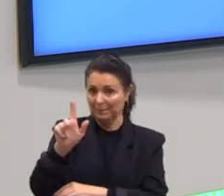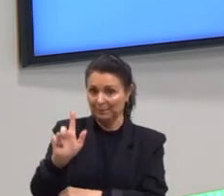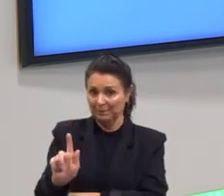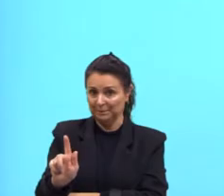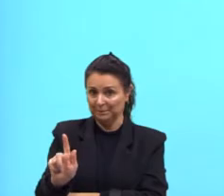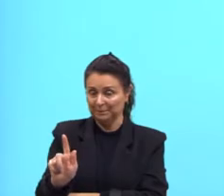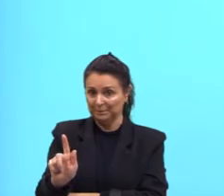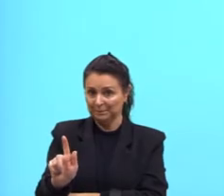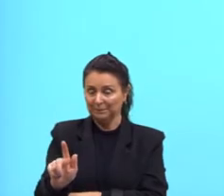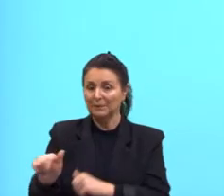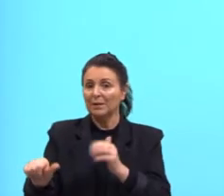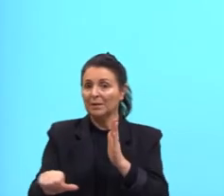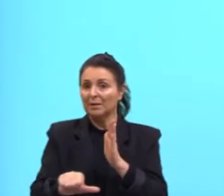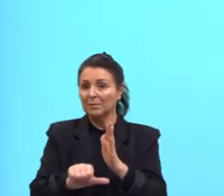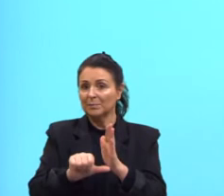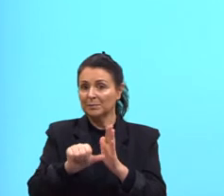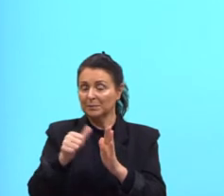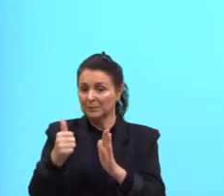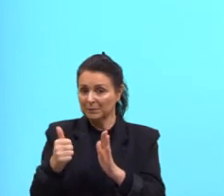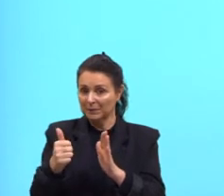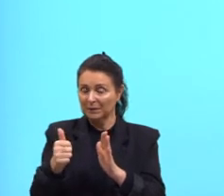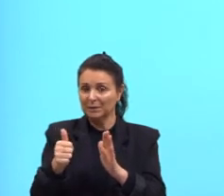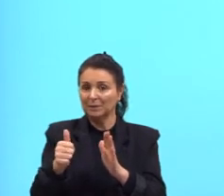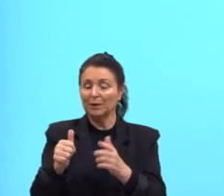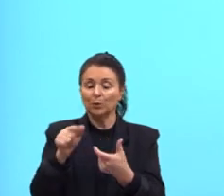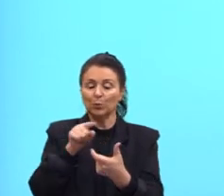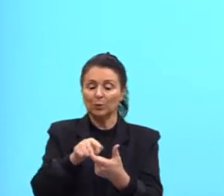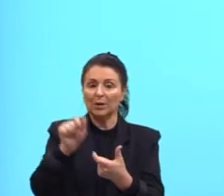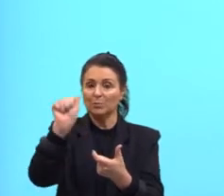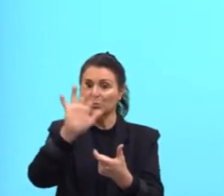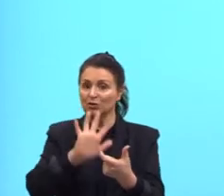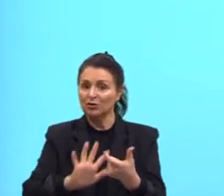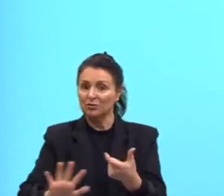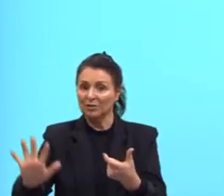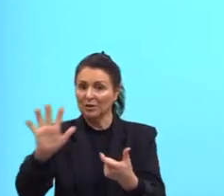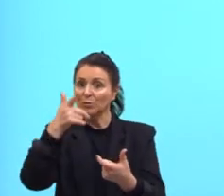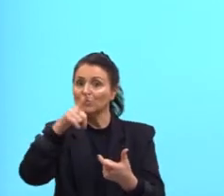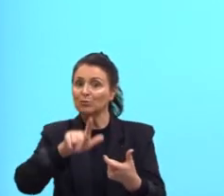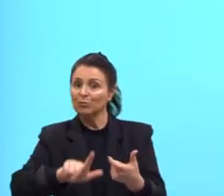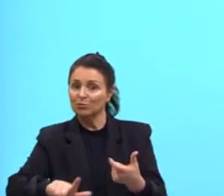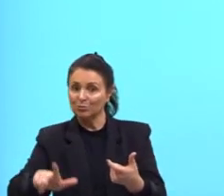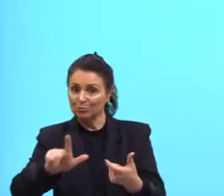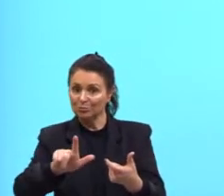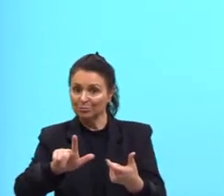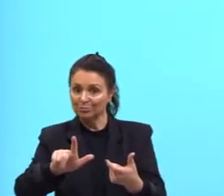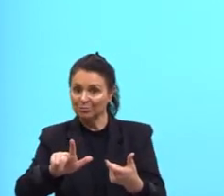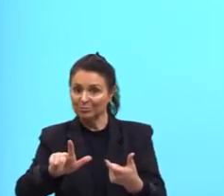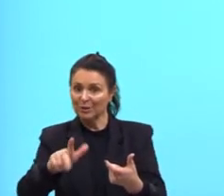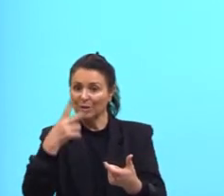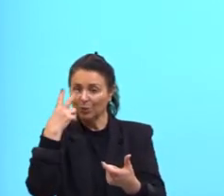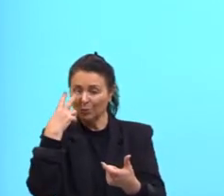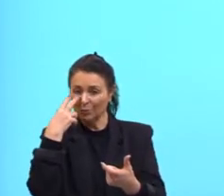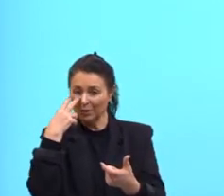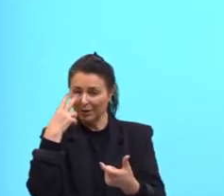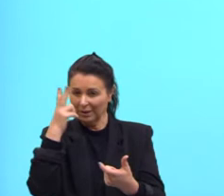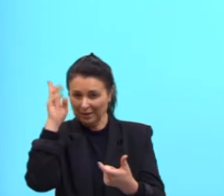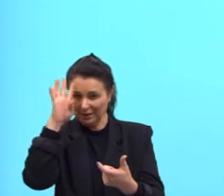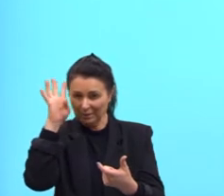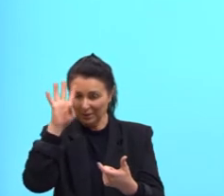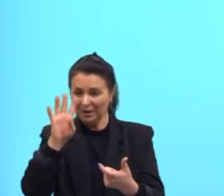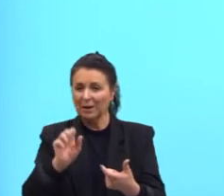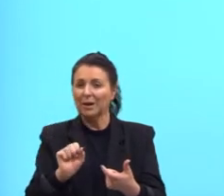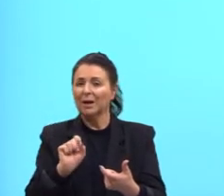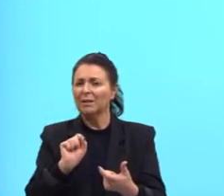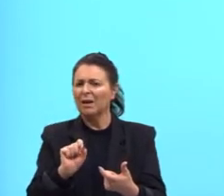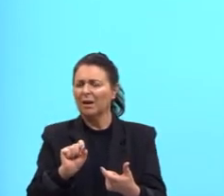PG a primeira fórmula é a fórmula do termo geral novamente como nós vimos napa se eu